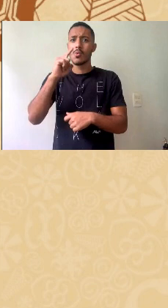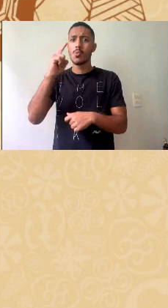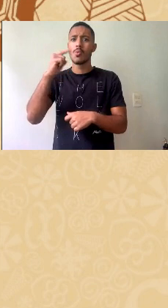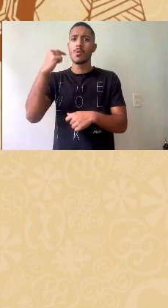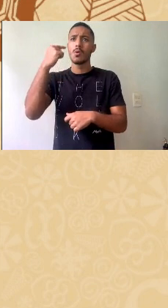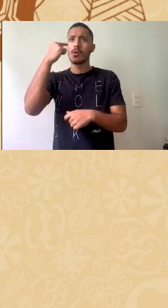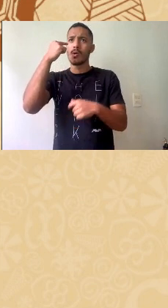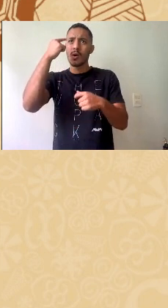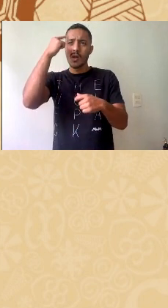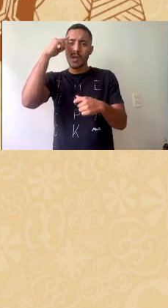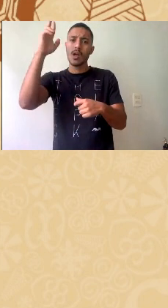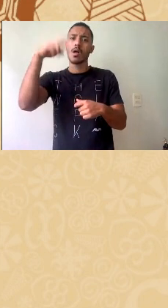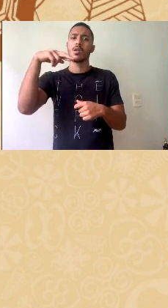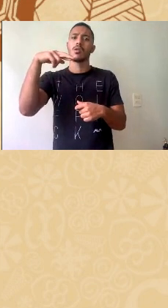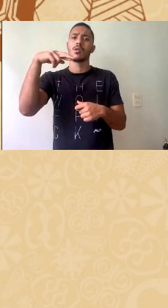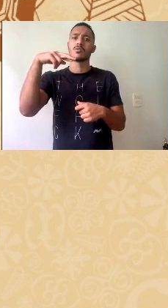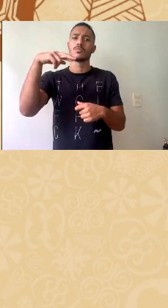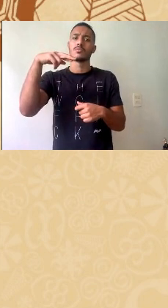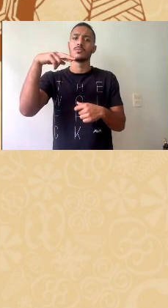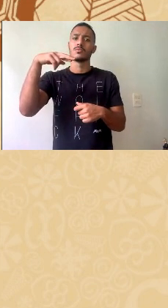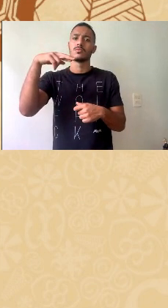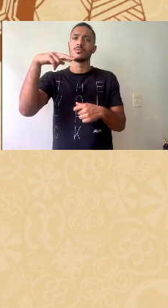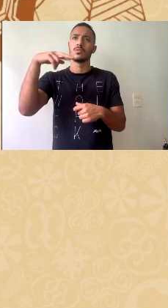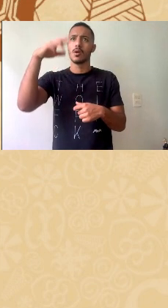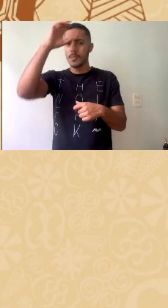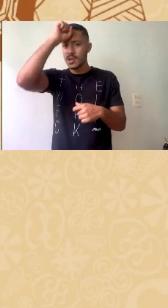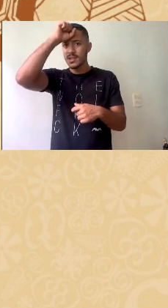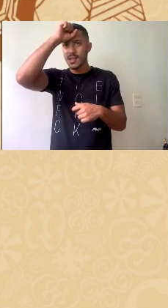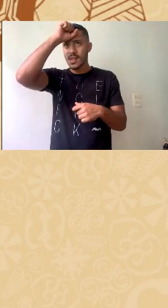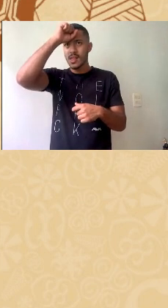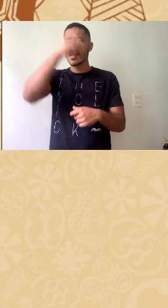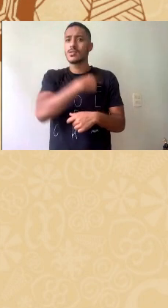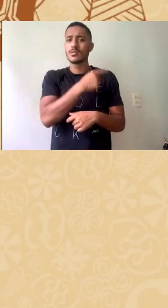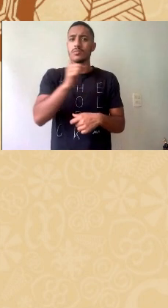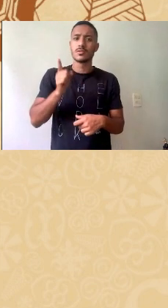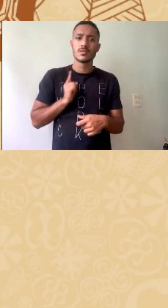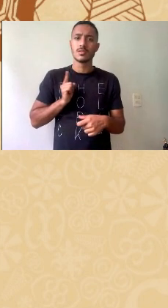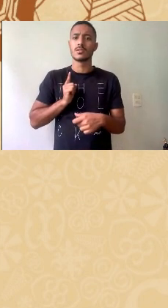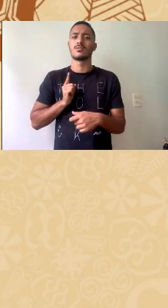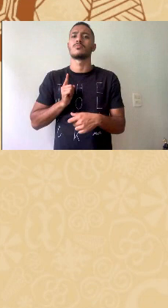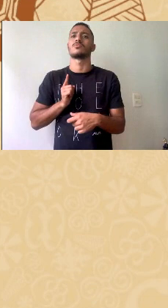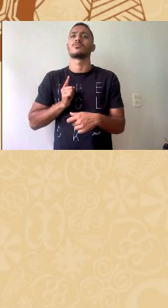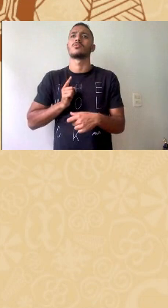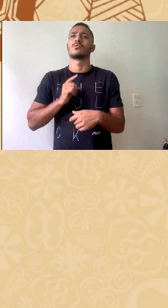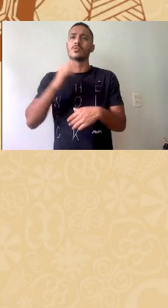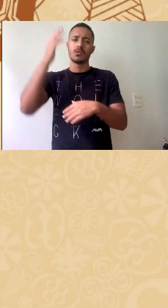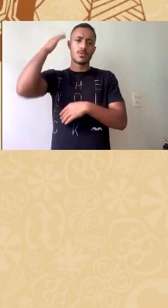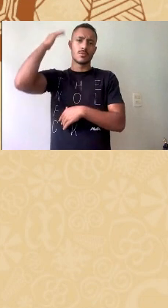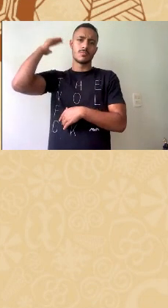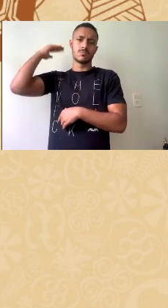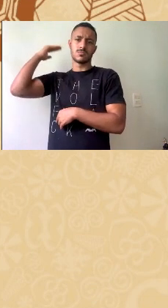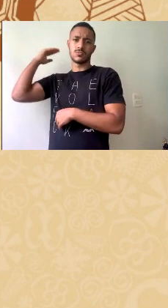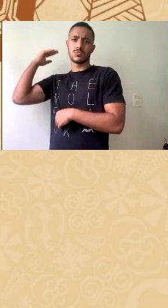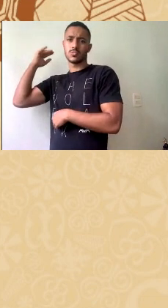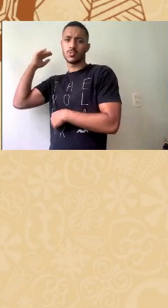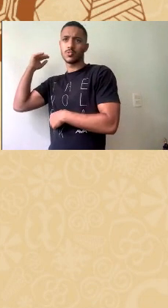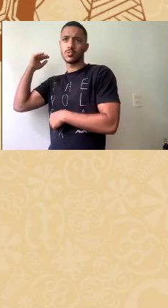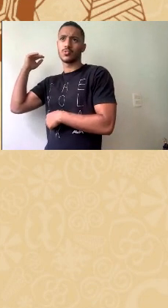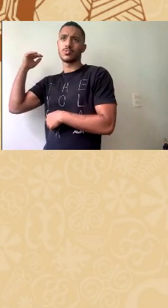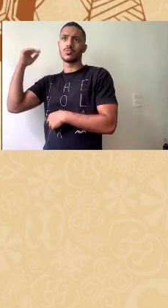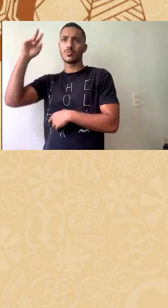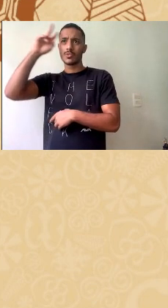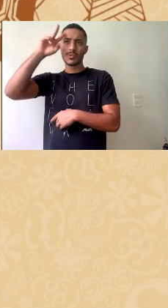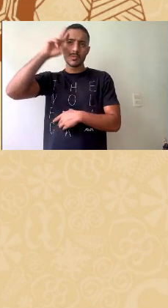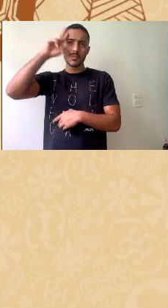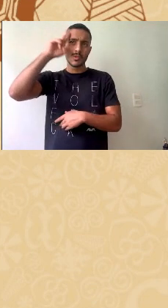porque, inclusive, o aprendizado que nós temos, né, no quilombo, nas aldeias, nos terreiros, é que